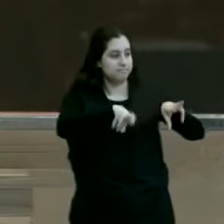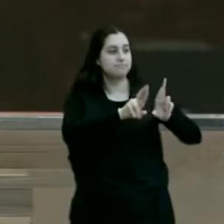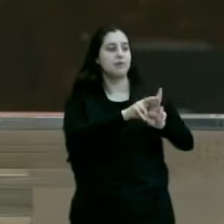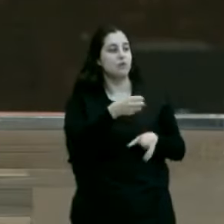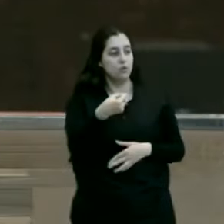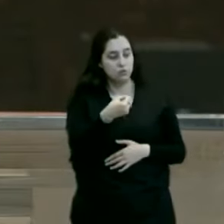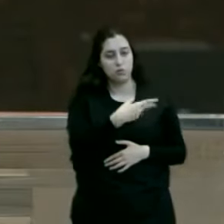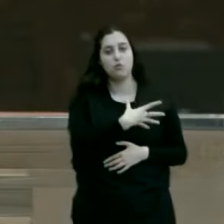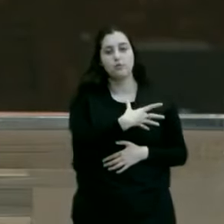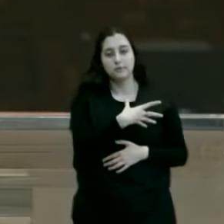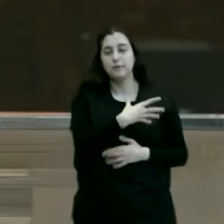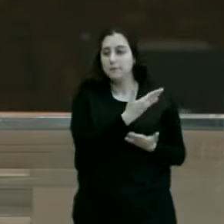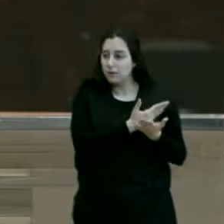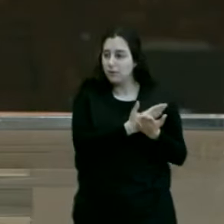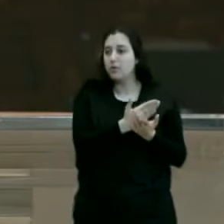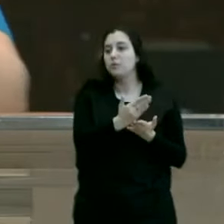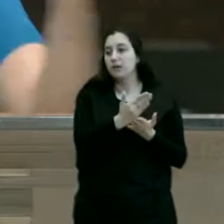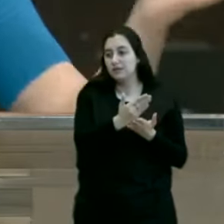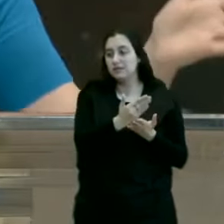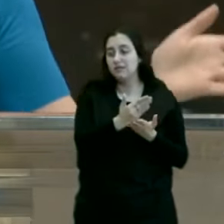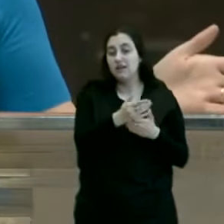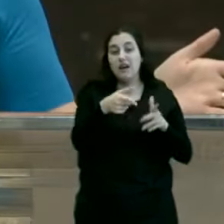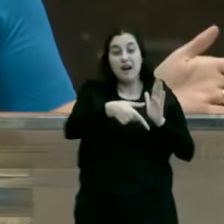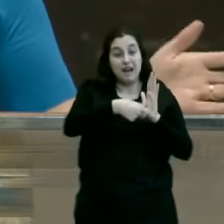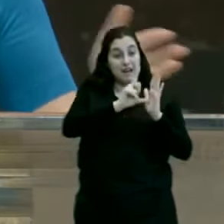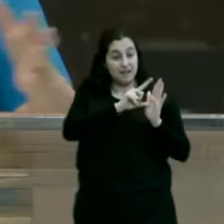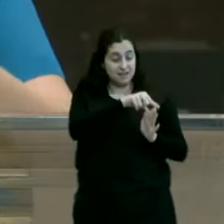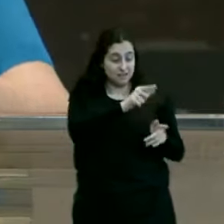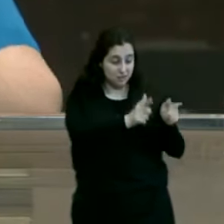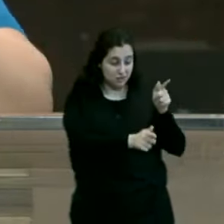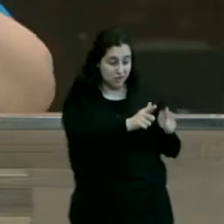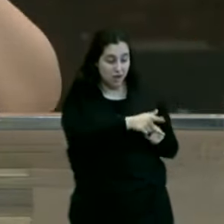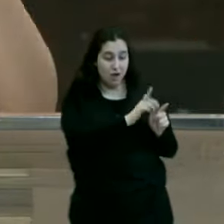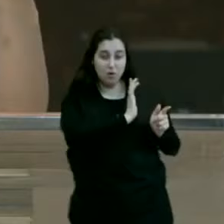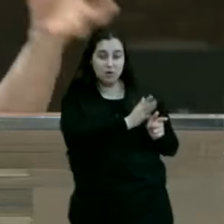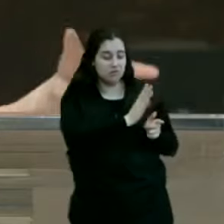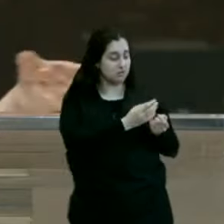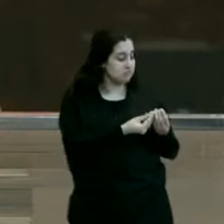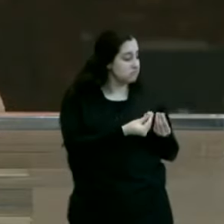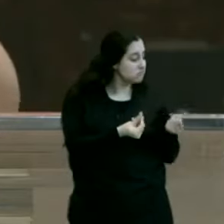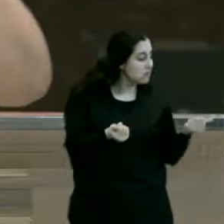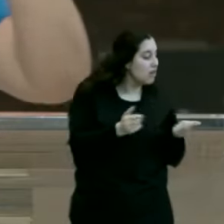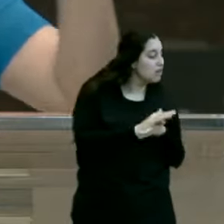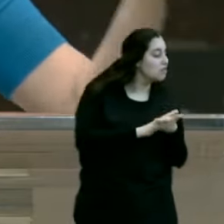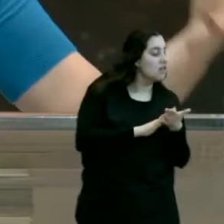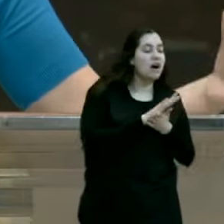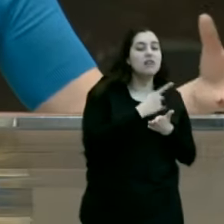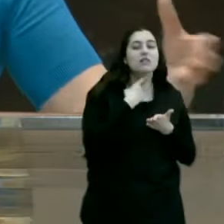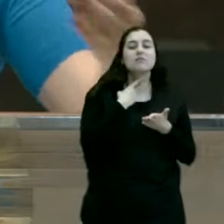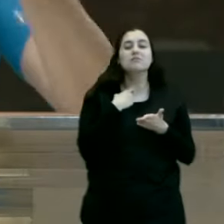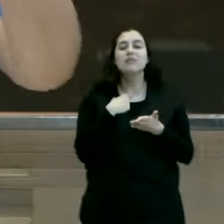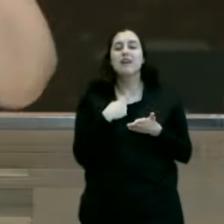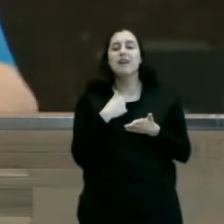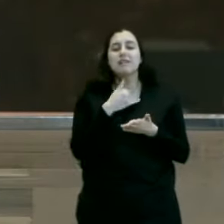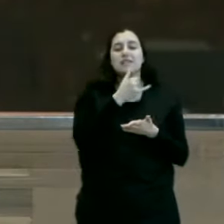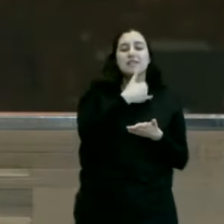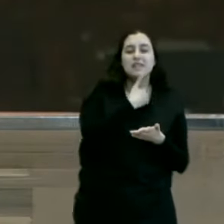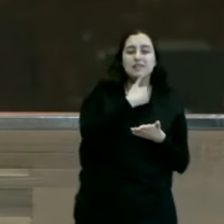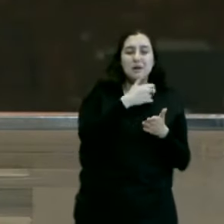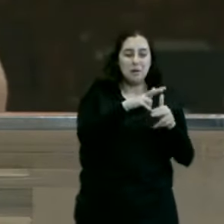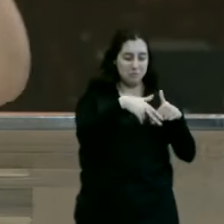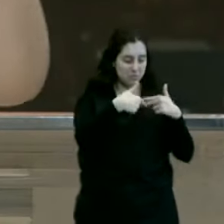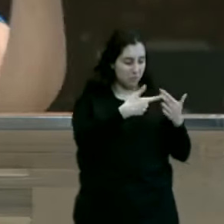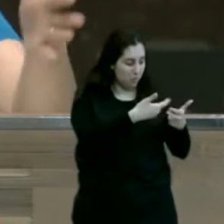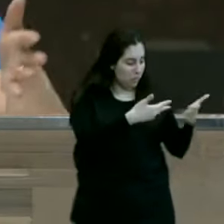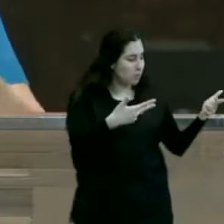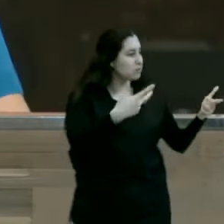O coração dele, que estava totalmente desmotivado, frustrado pela